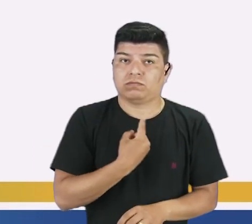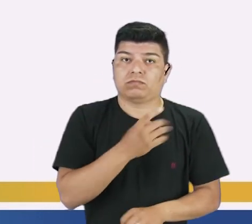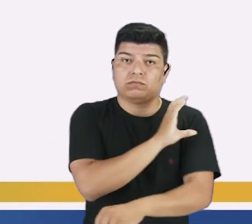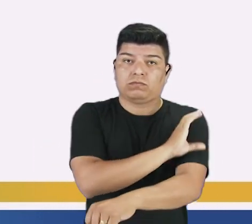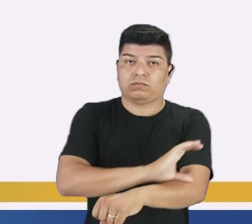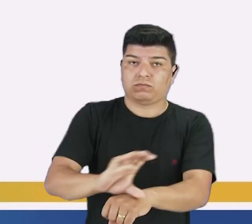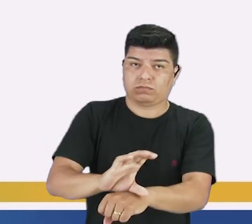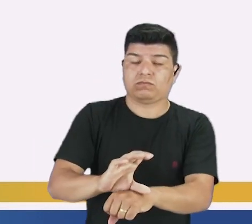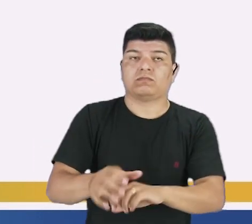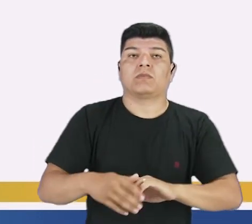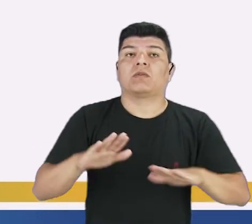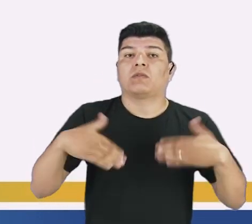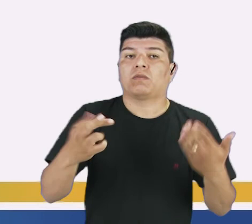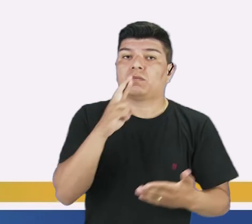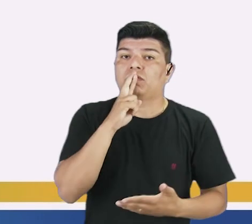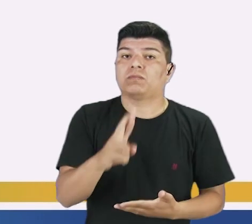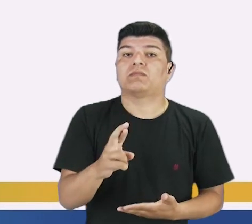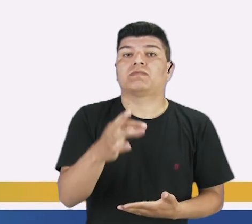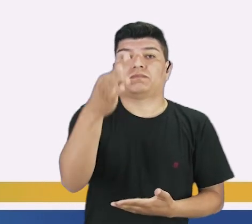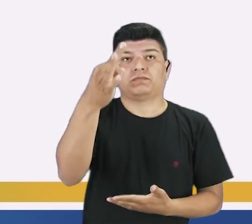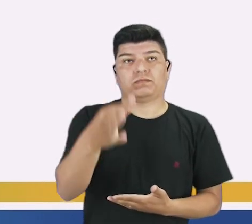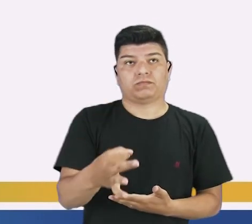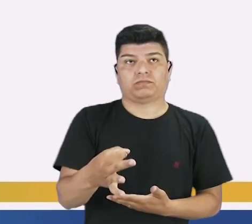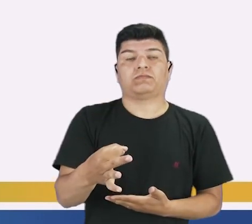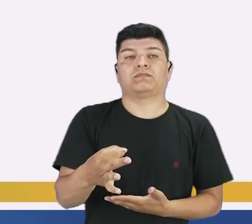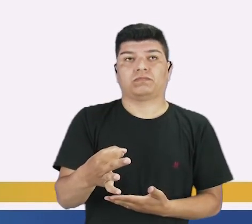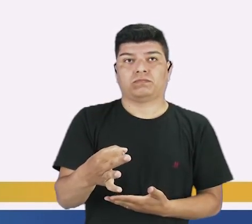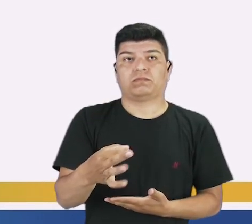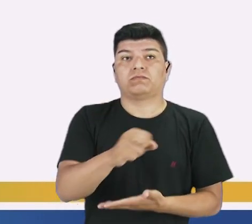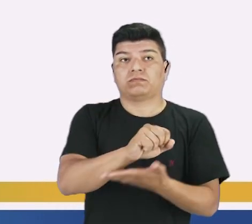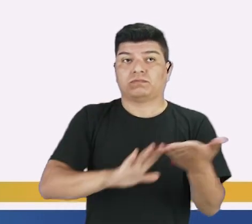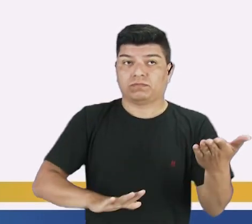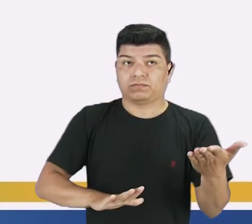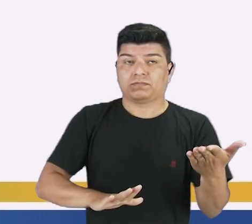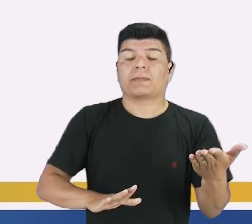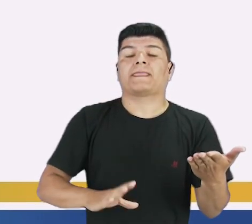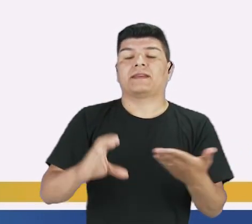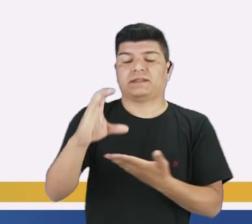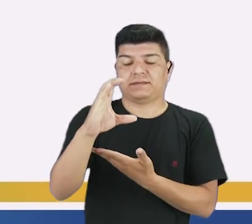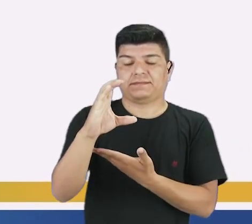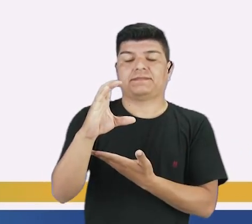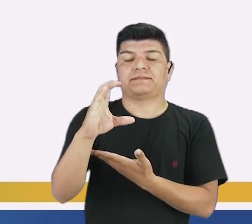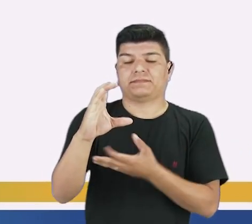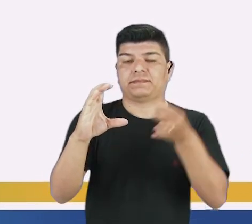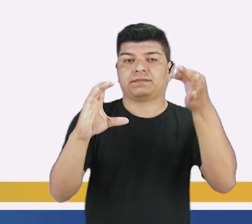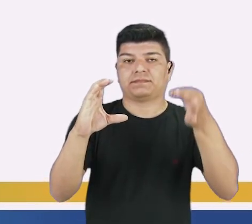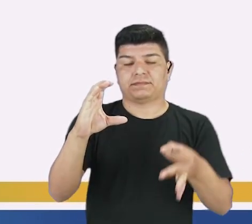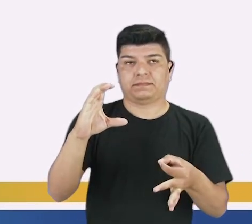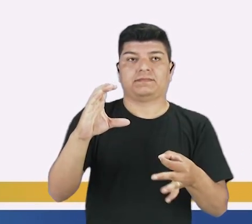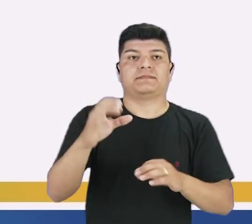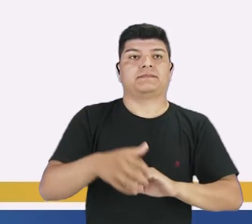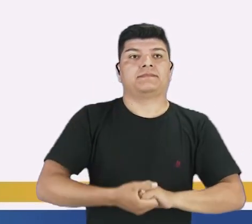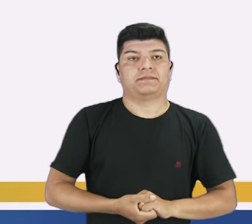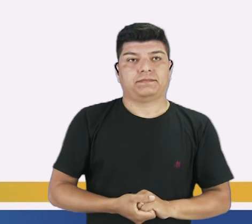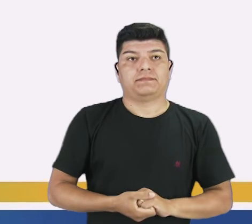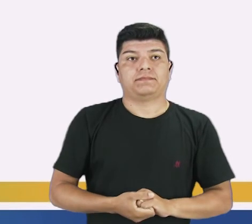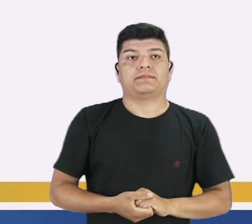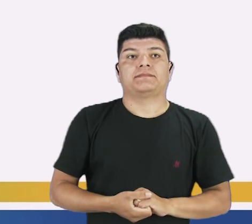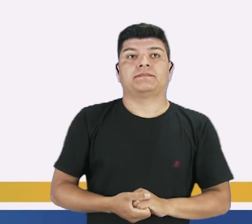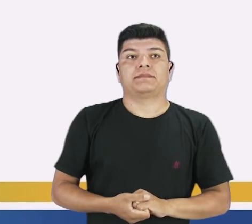nacionalidade. Qual seria, então, a resposta para esse exercício? Seria a letra C, tá? Que